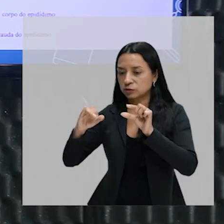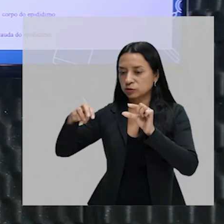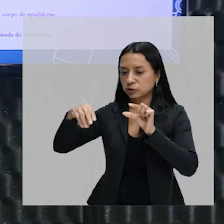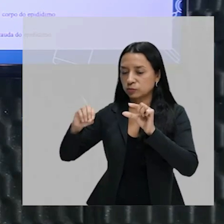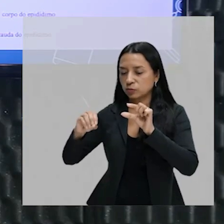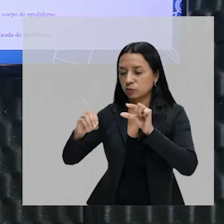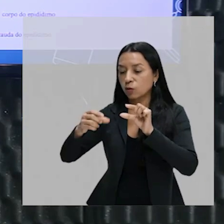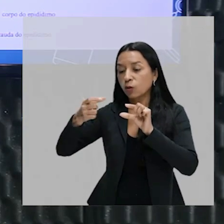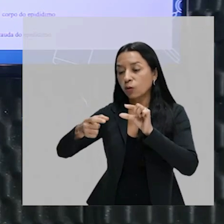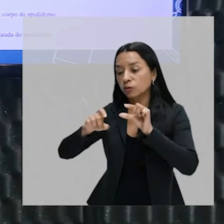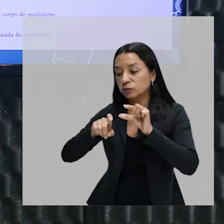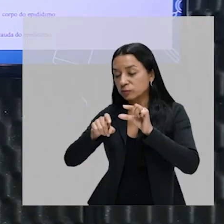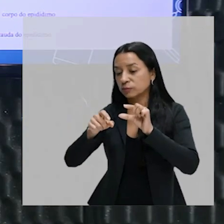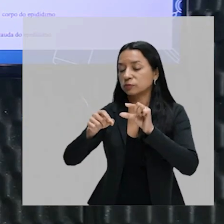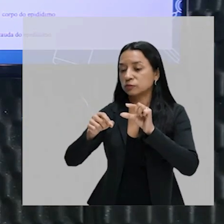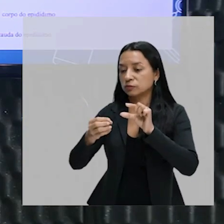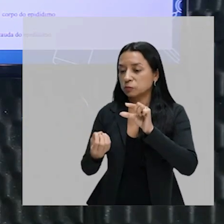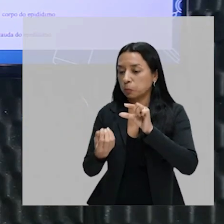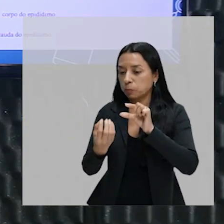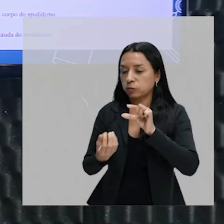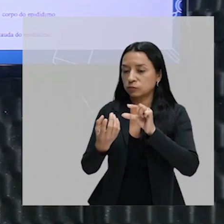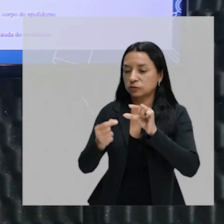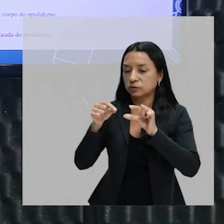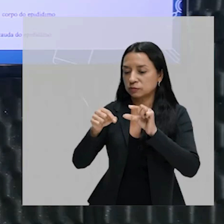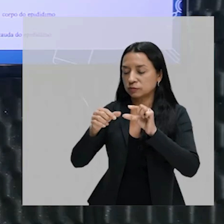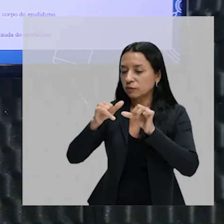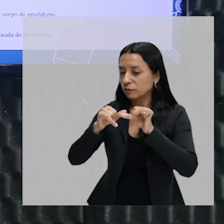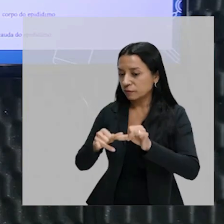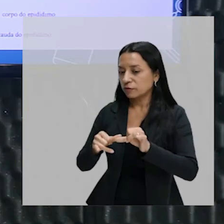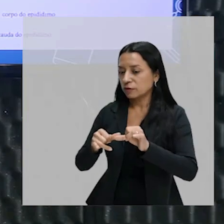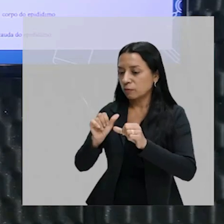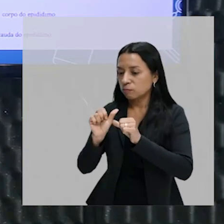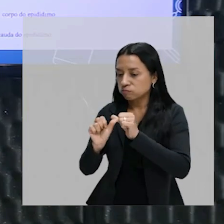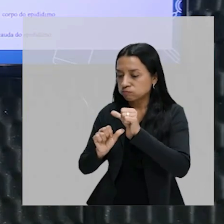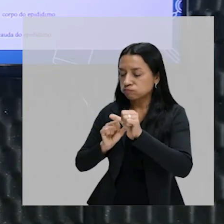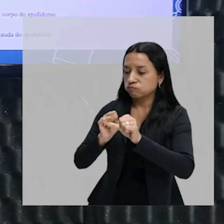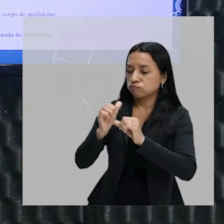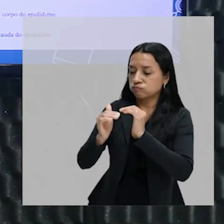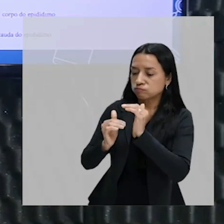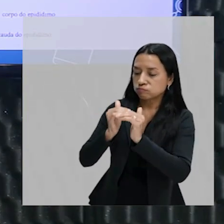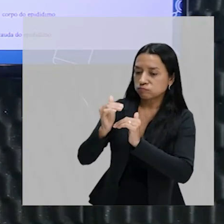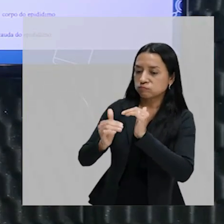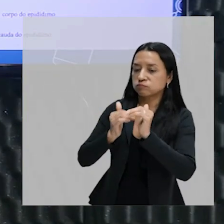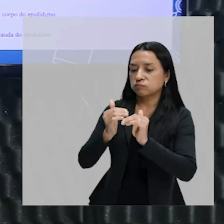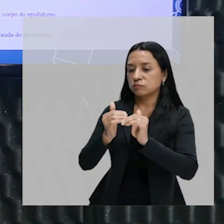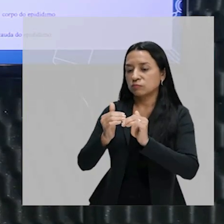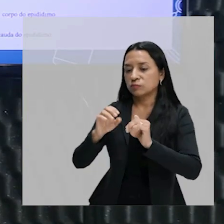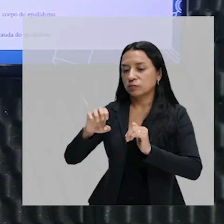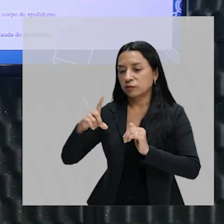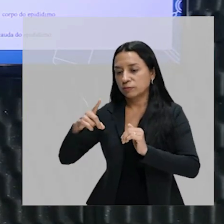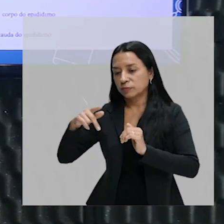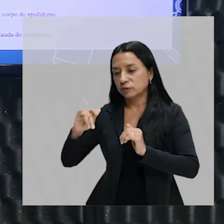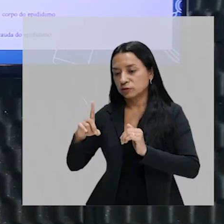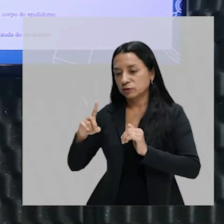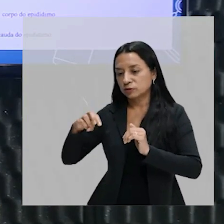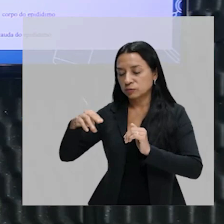espermatozoides que foram fabricados vão ficar ali em processo de amadurecimento E aí o epidídimo ele vai